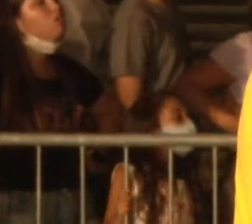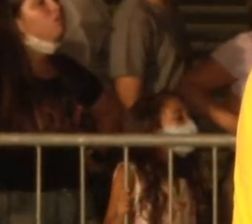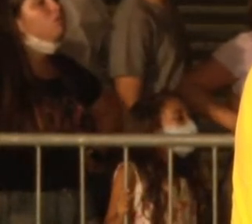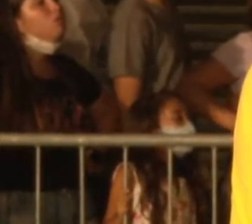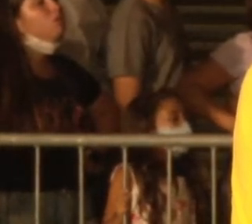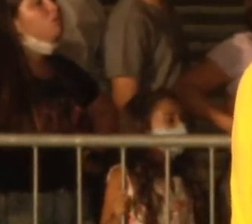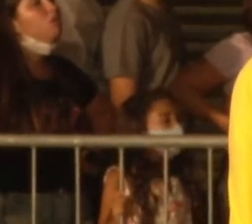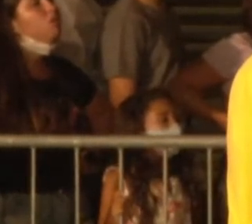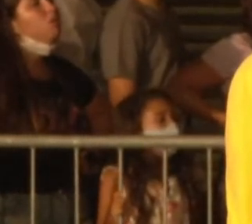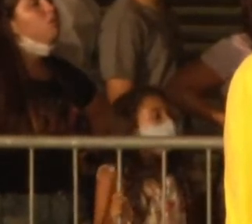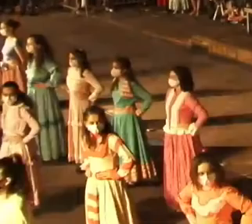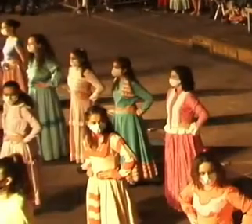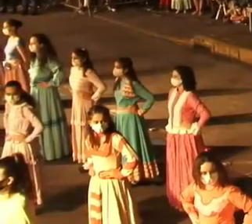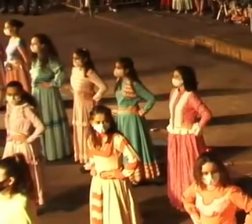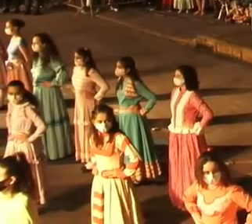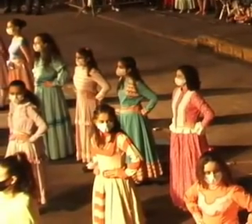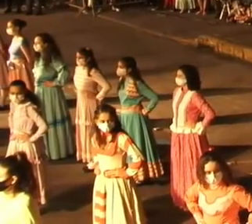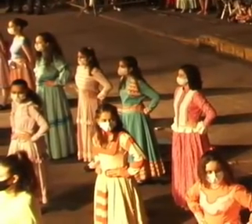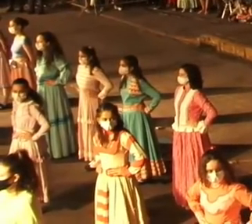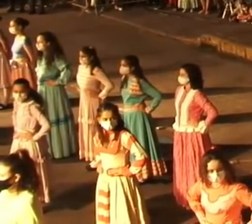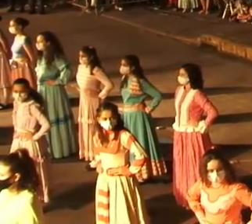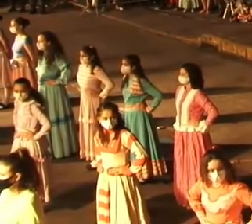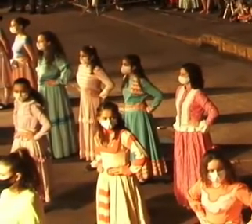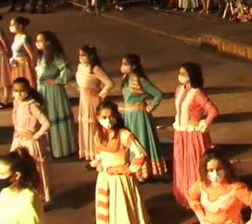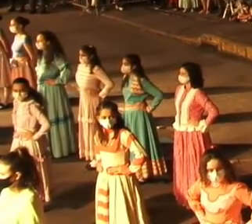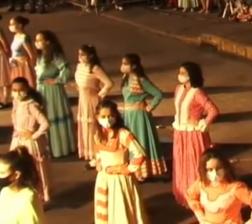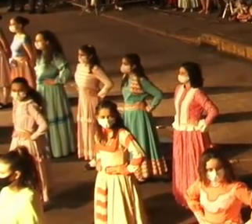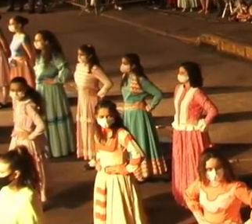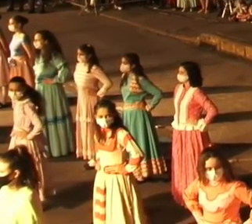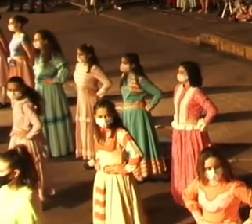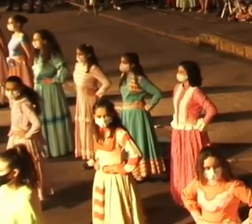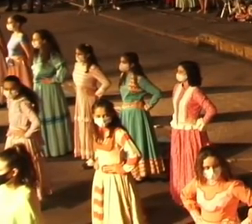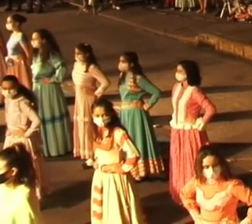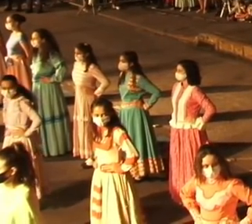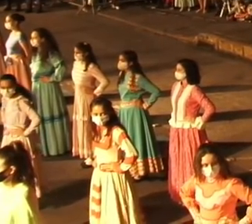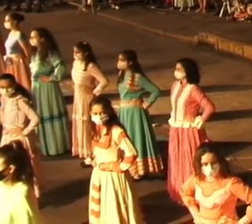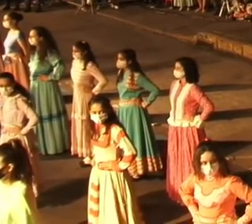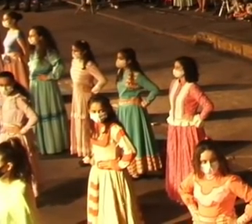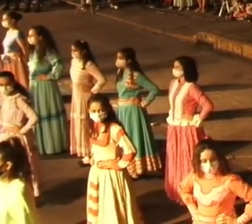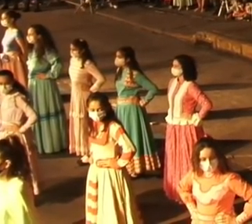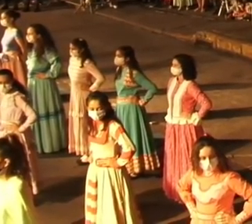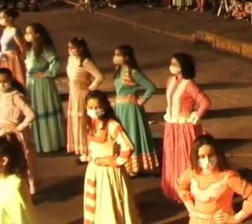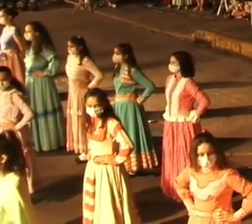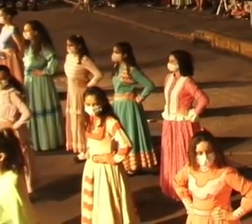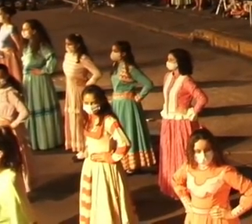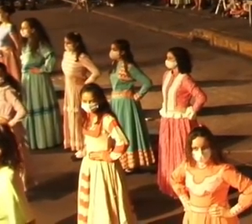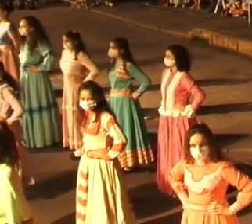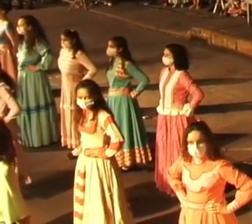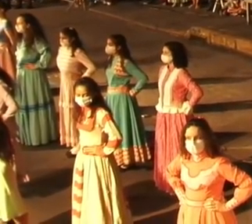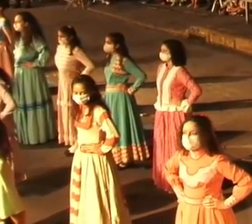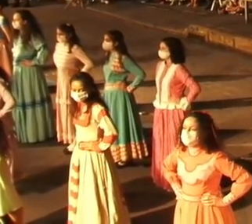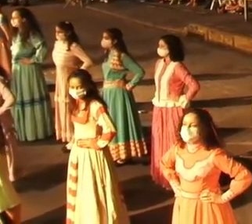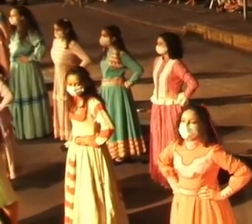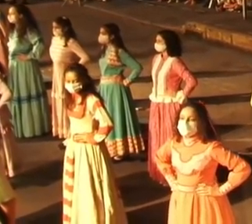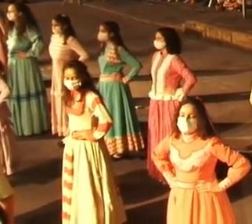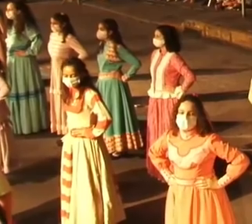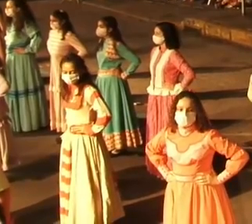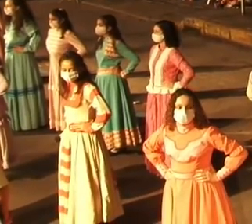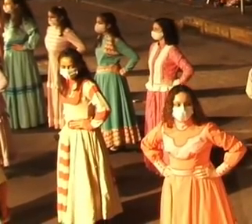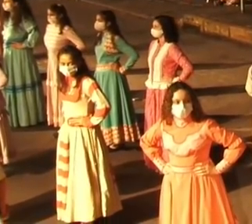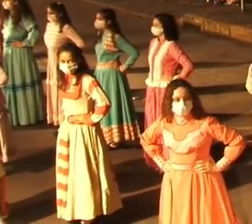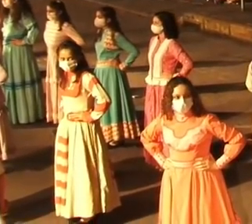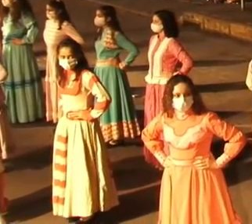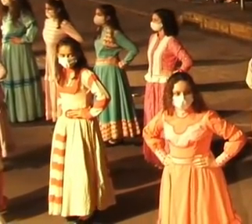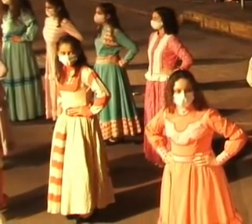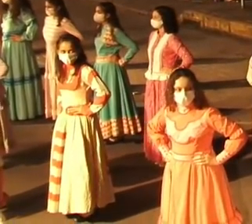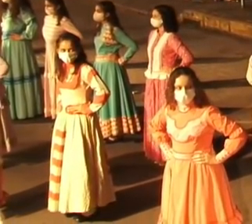A Emília, do sítio do Pica-Pau Amarelo. Presente também aqui, José Teodoro. É, muitos lembram da Emília,